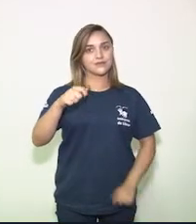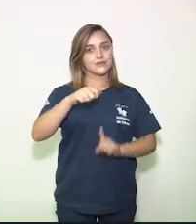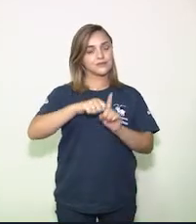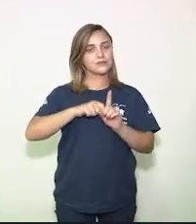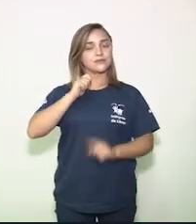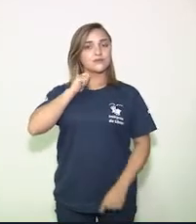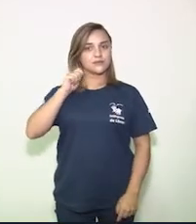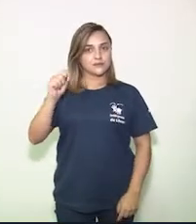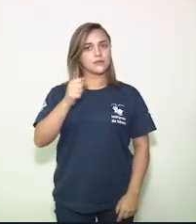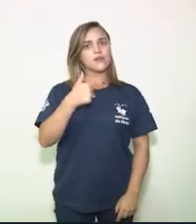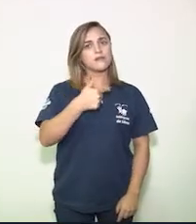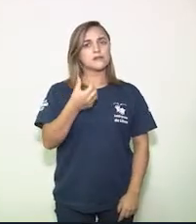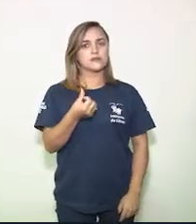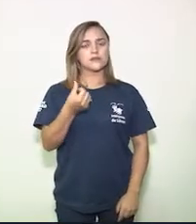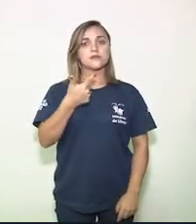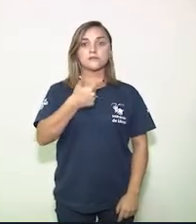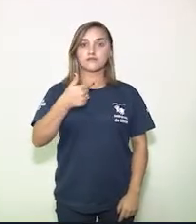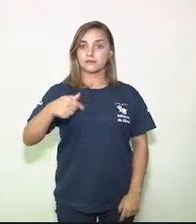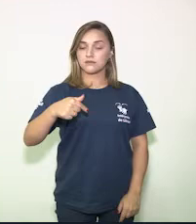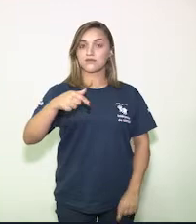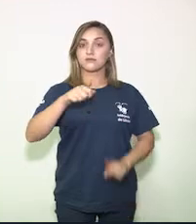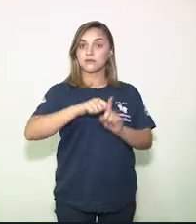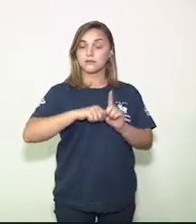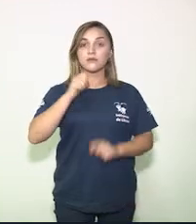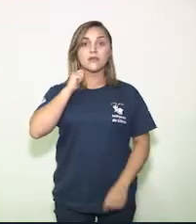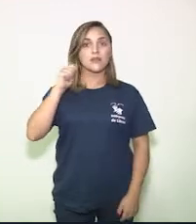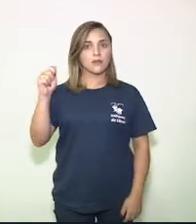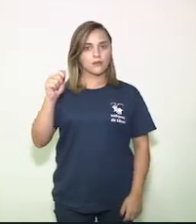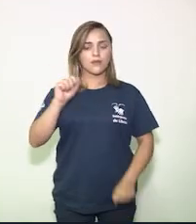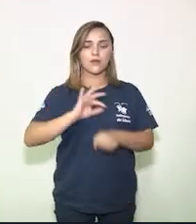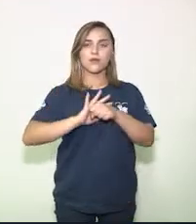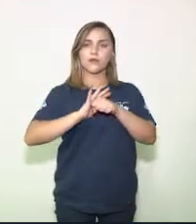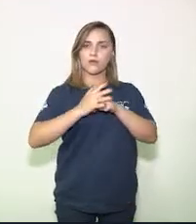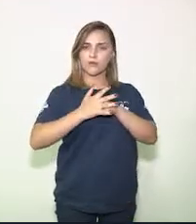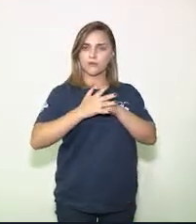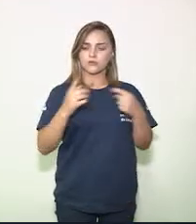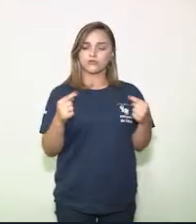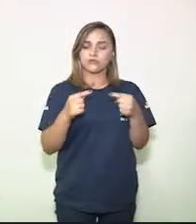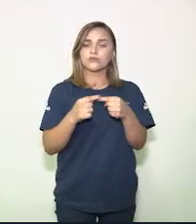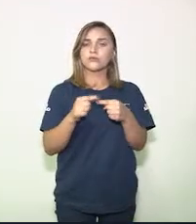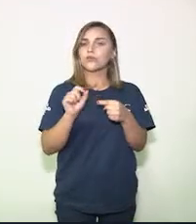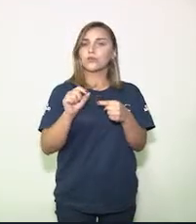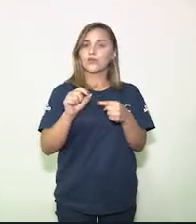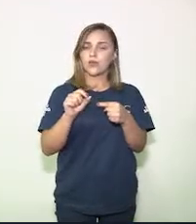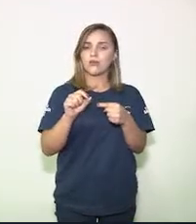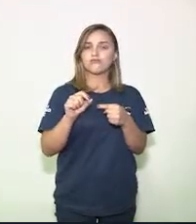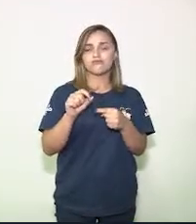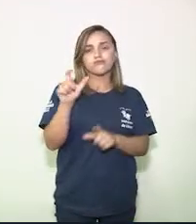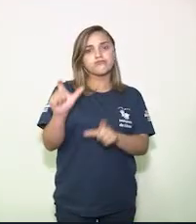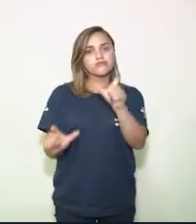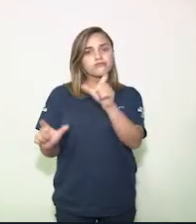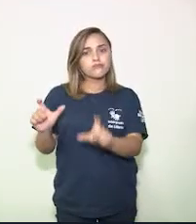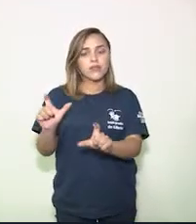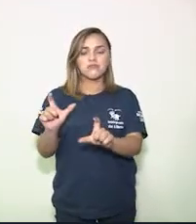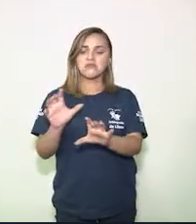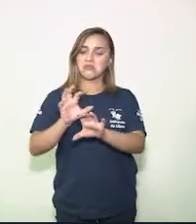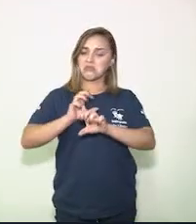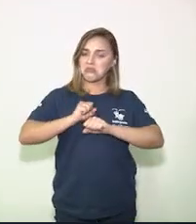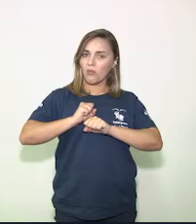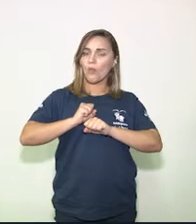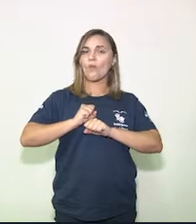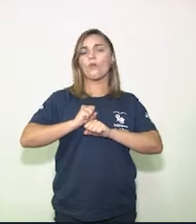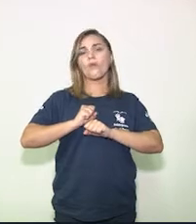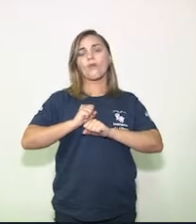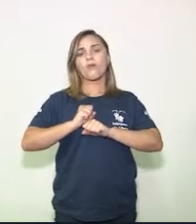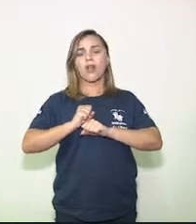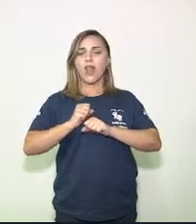27 de abril, a Covid era sempre associada a casos leves ou até não